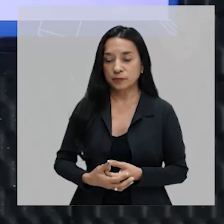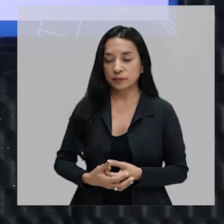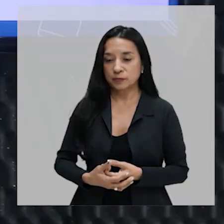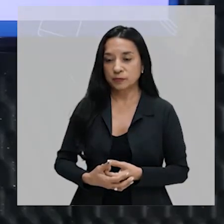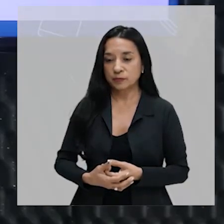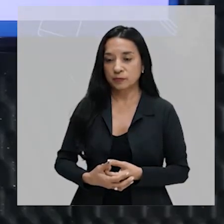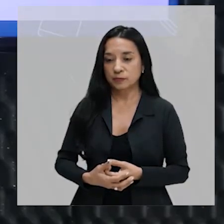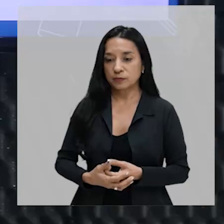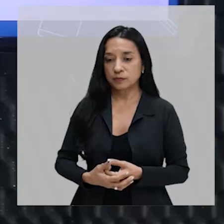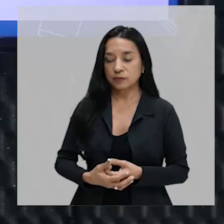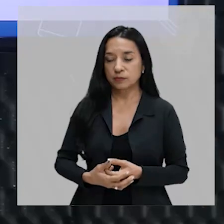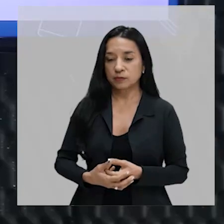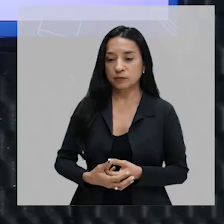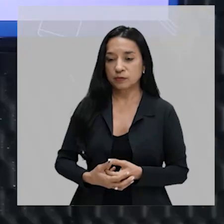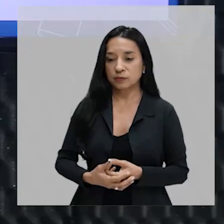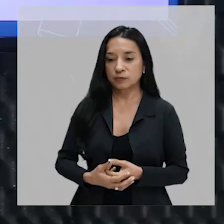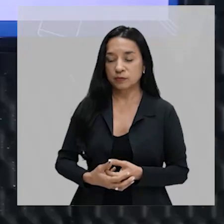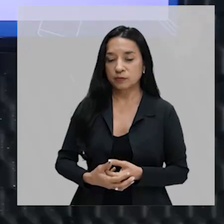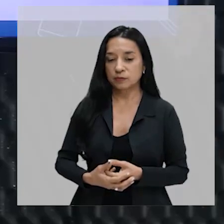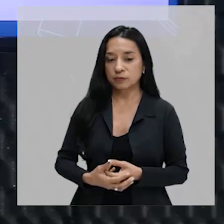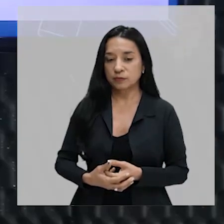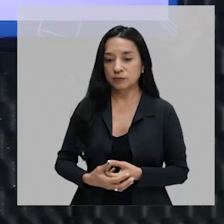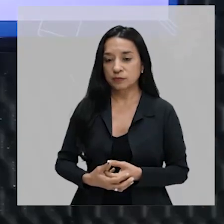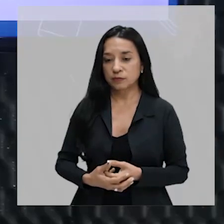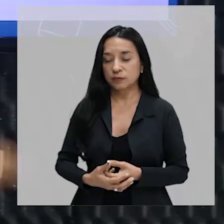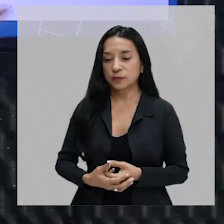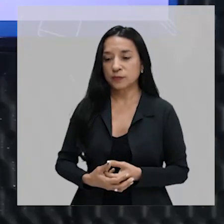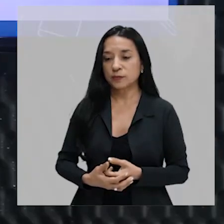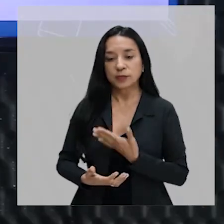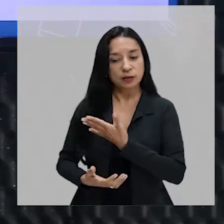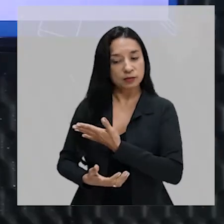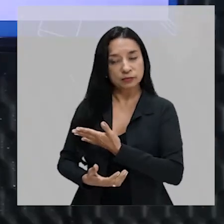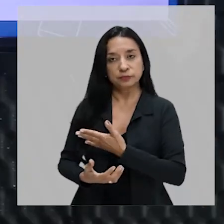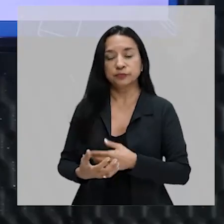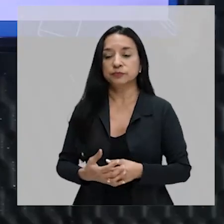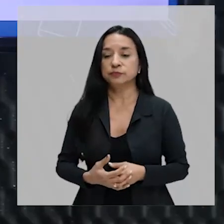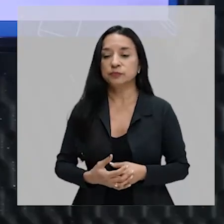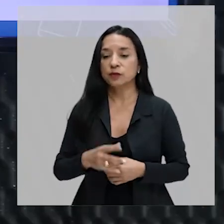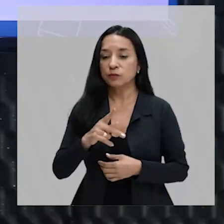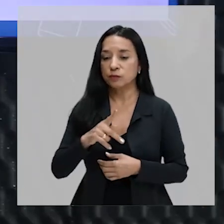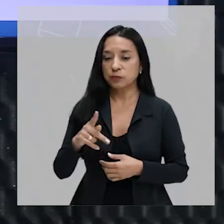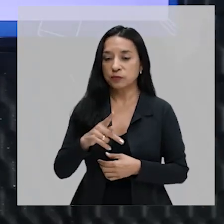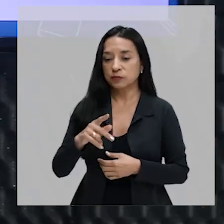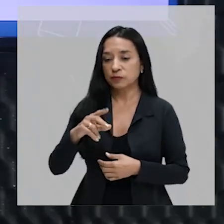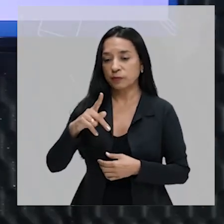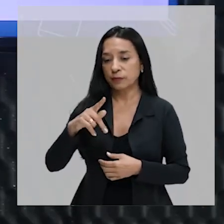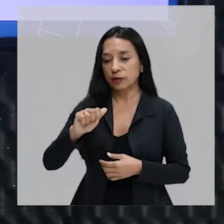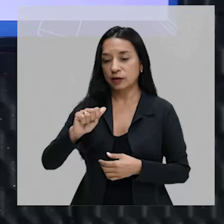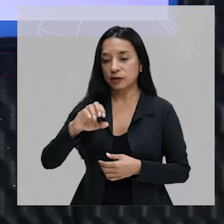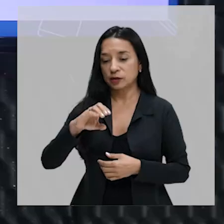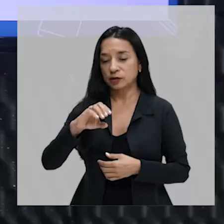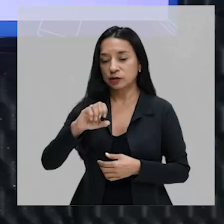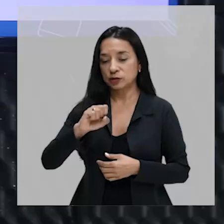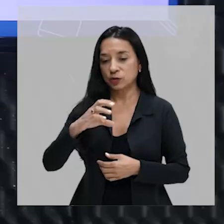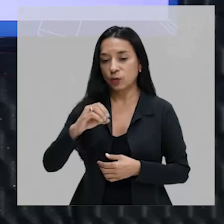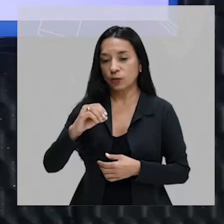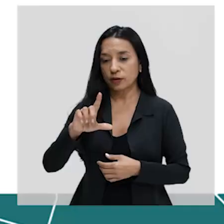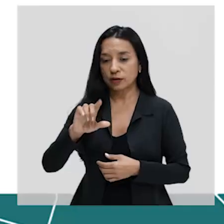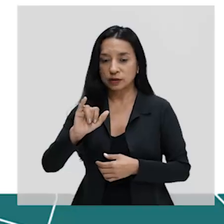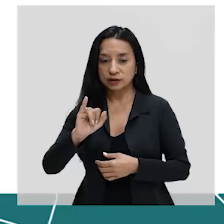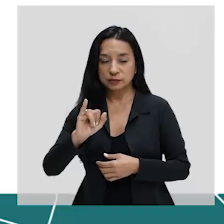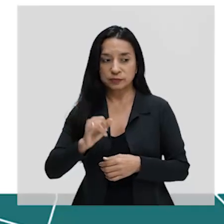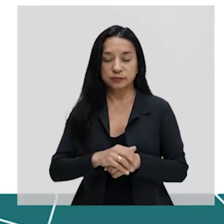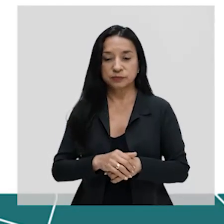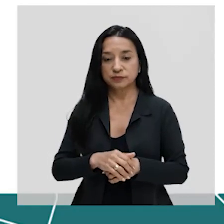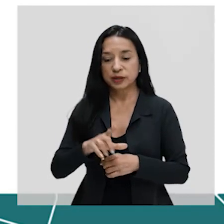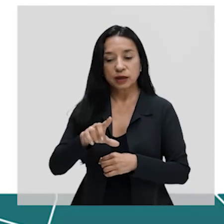efetivos e os conjuga em todas as pessoas, tá bom? Isso aqui é do professor Pasquale. A alternativa que exemplifica